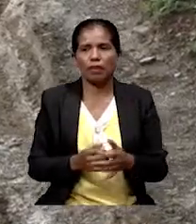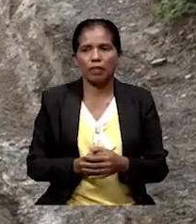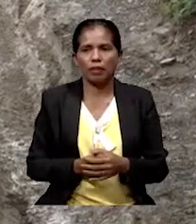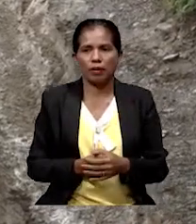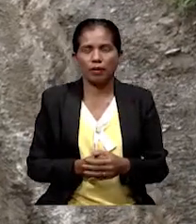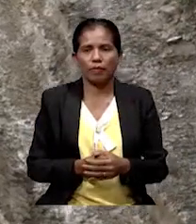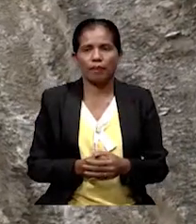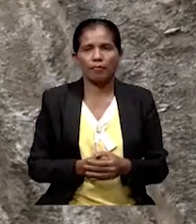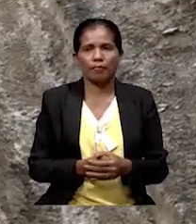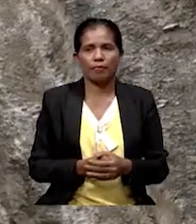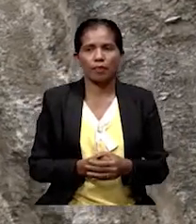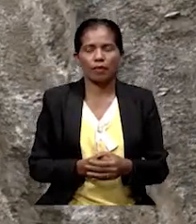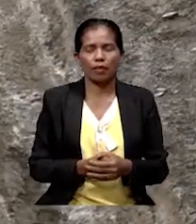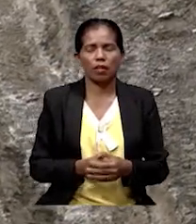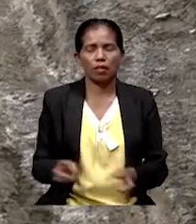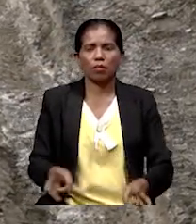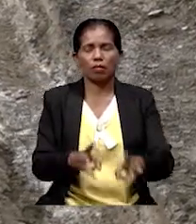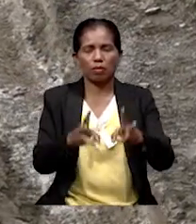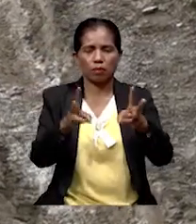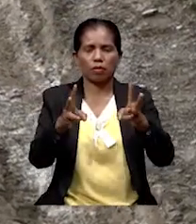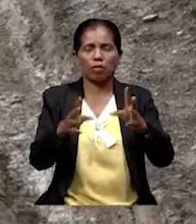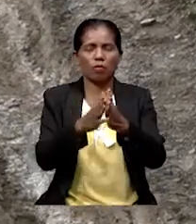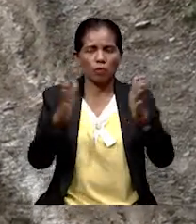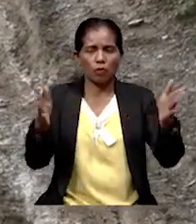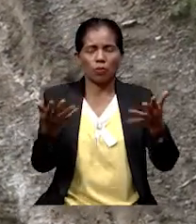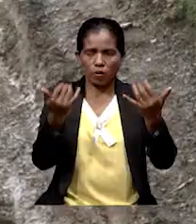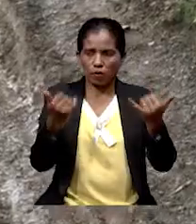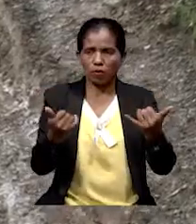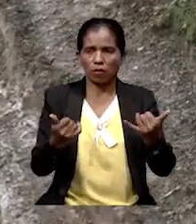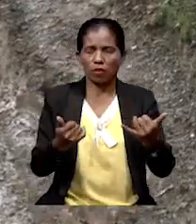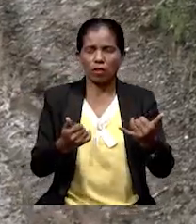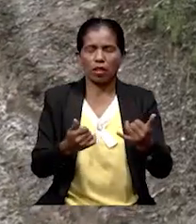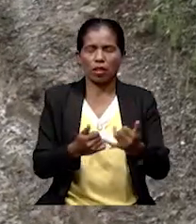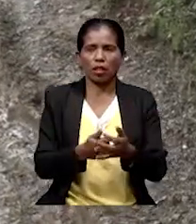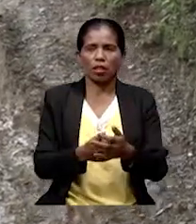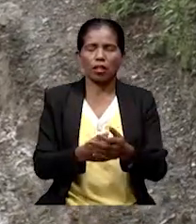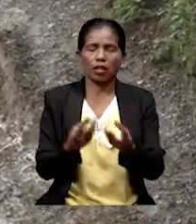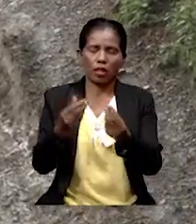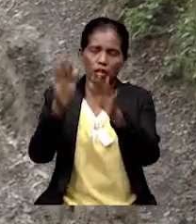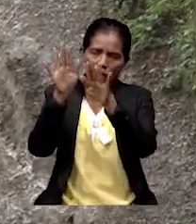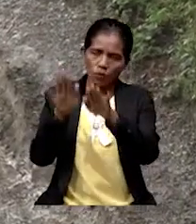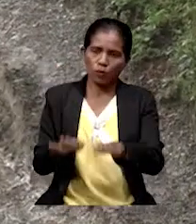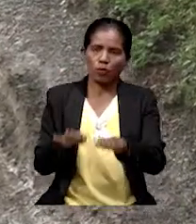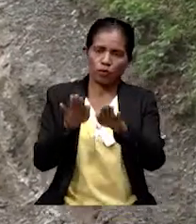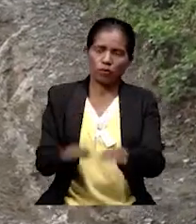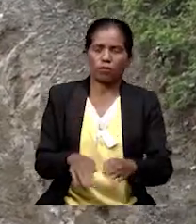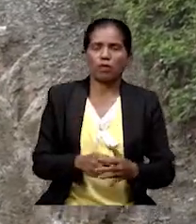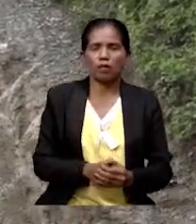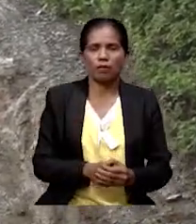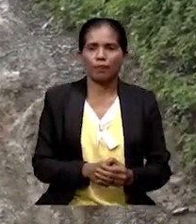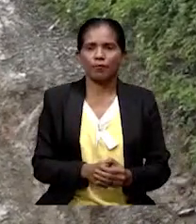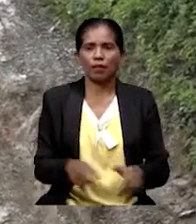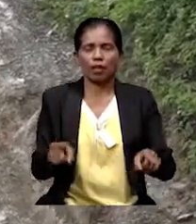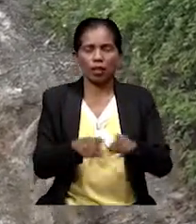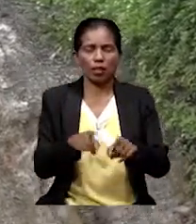sa kedam be, mo to vote, to agora lele, ida ne tu, agora, ne tuntan, ono. Kumi sa kedam ni habe,